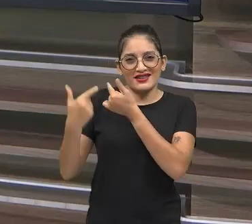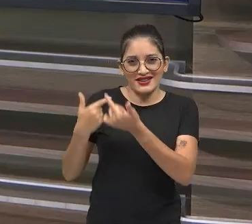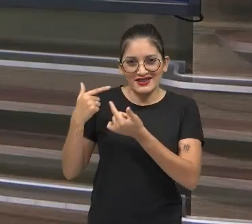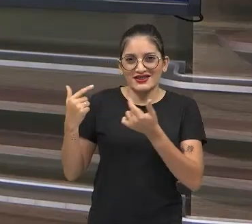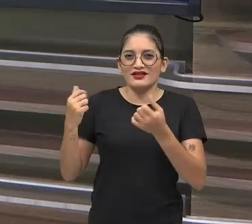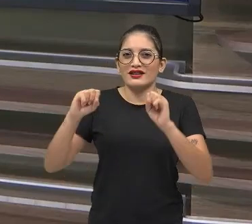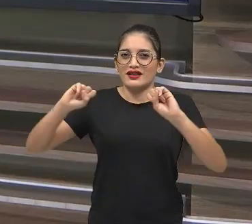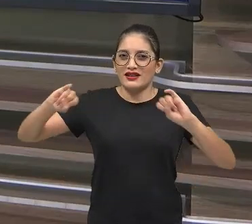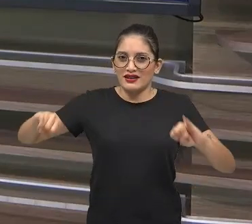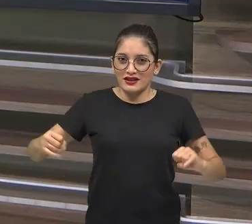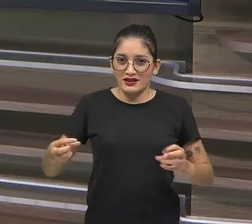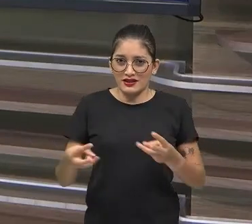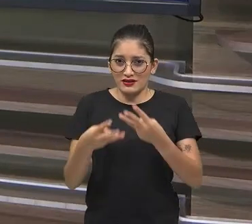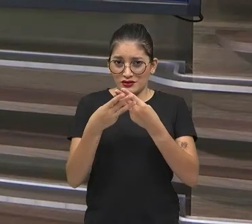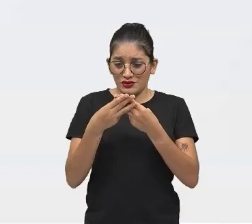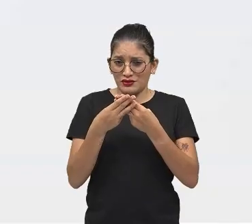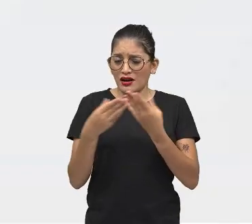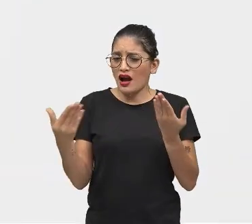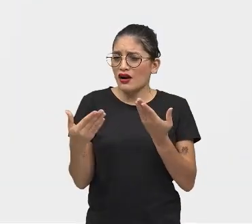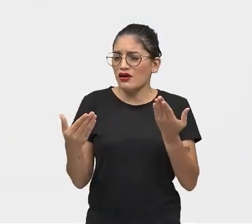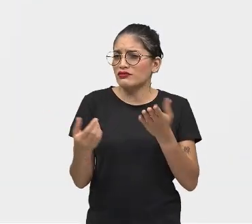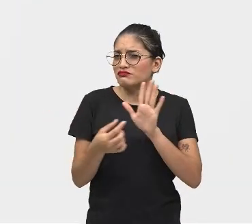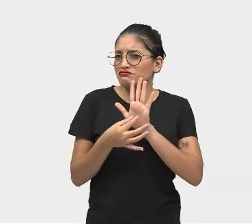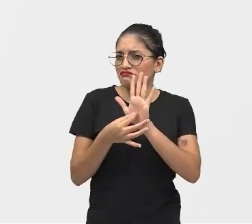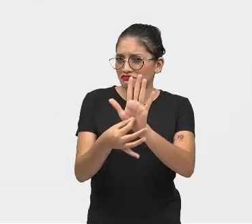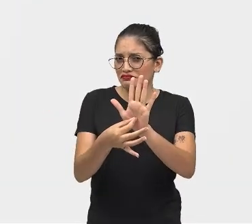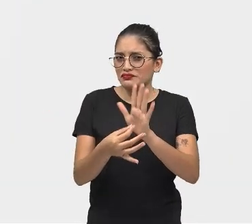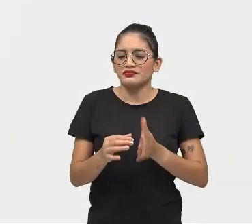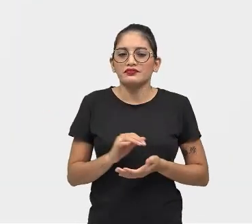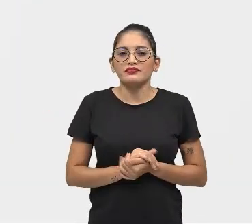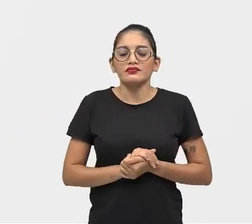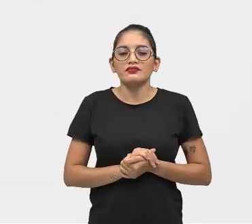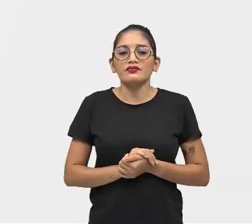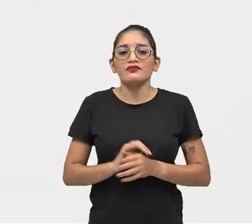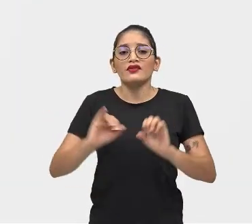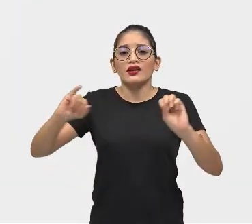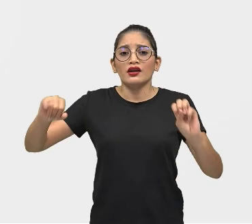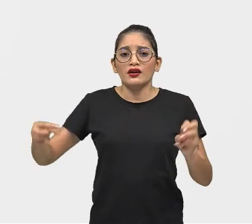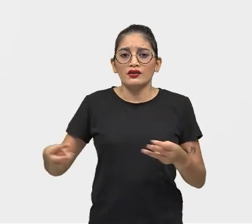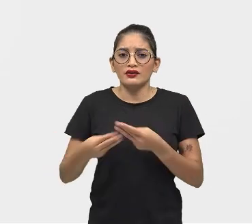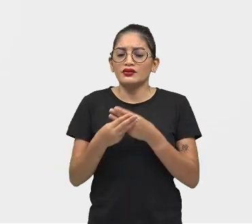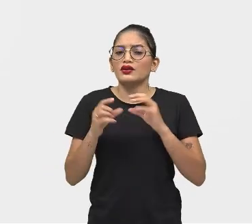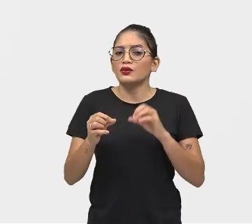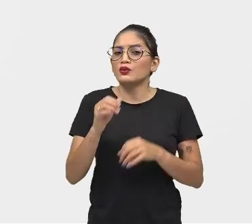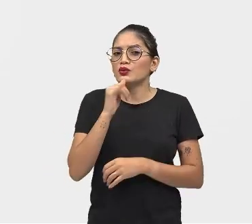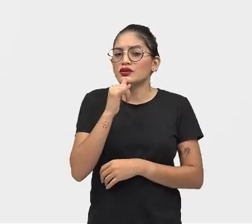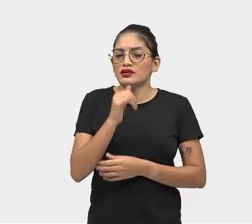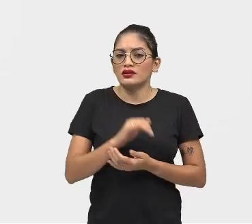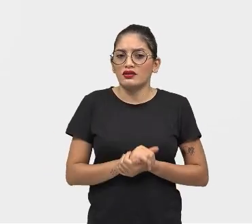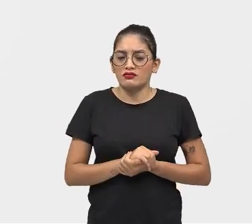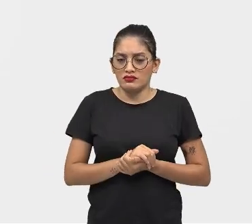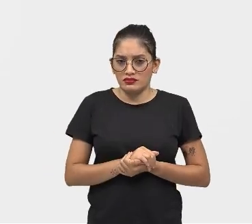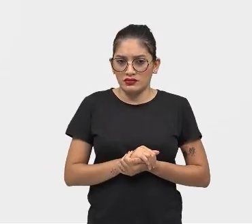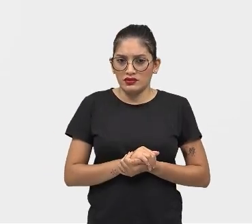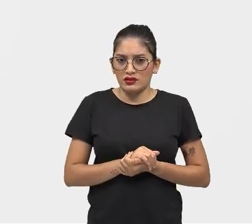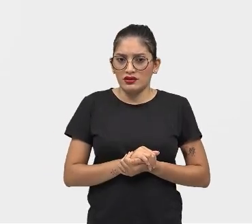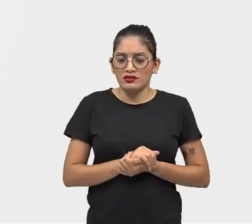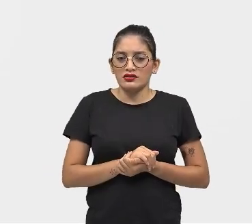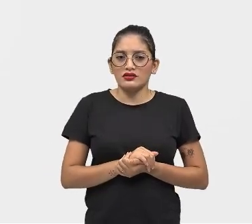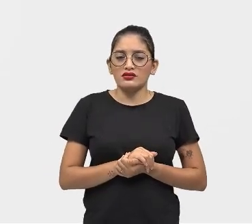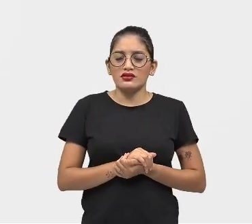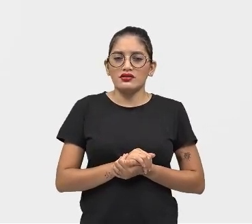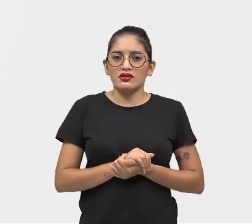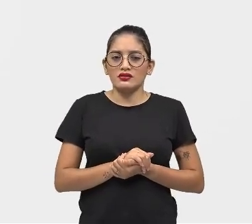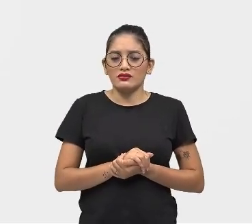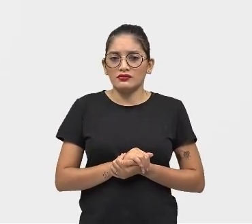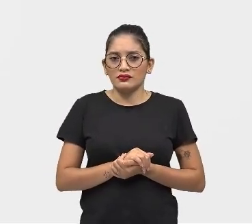judaica. Então, vamos ver a nossa sugestão. No judaísmo, nós temos como exemplos a circuncisão do bebê do